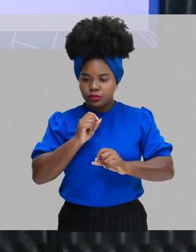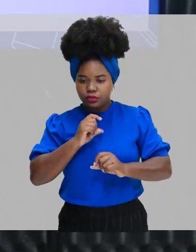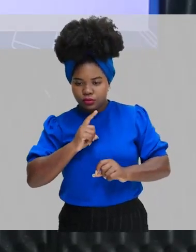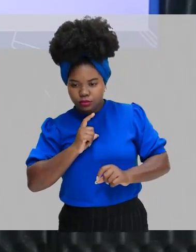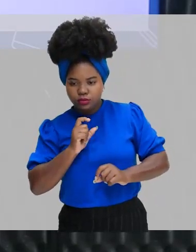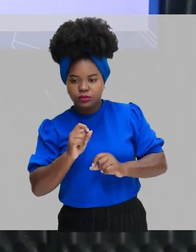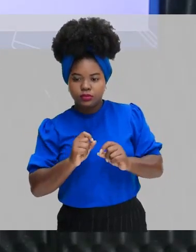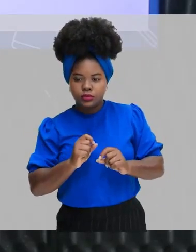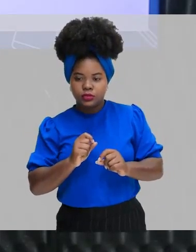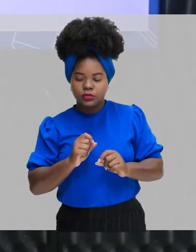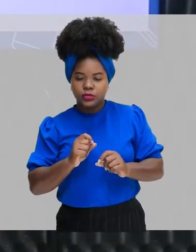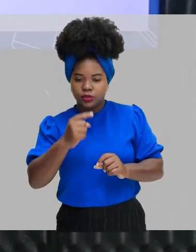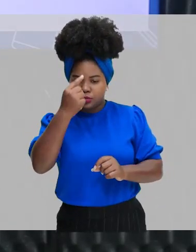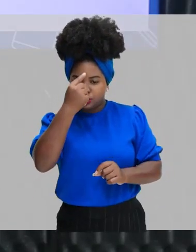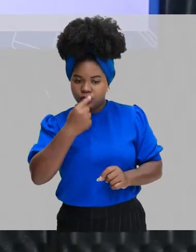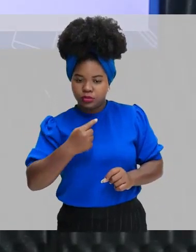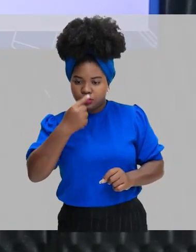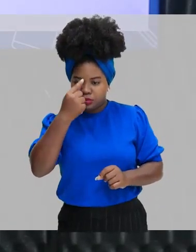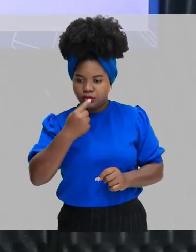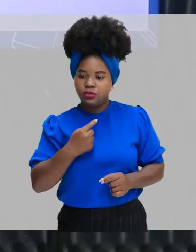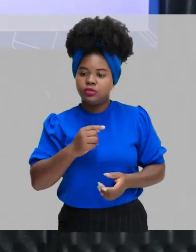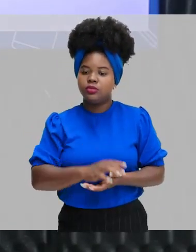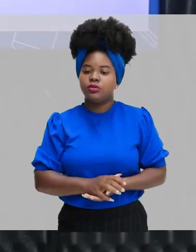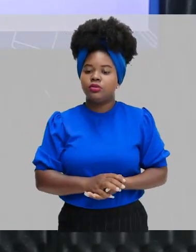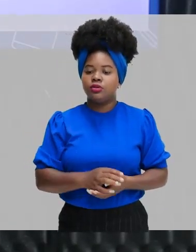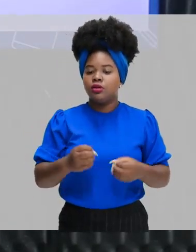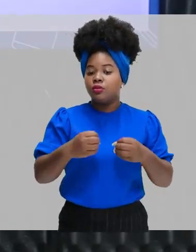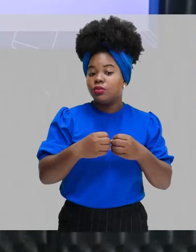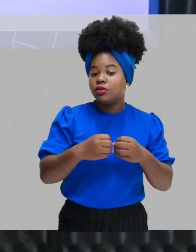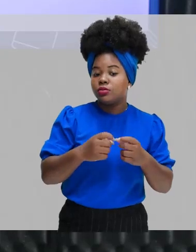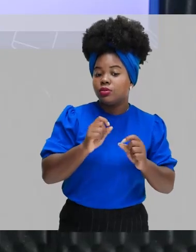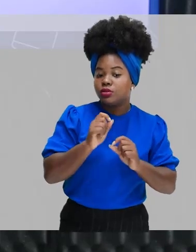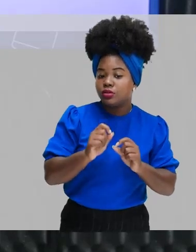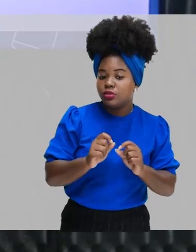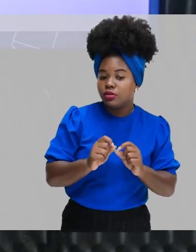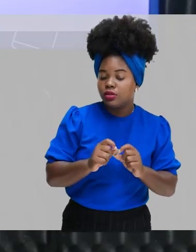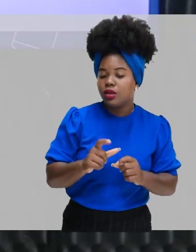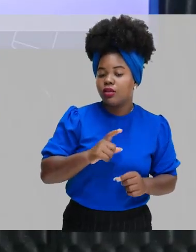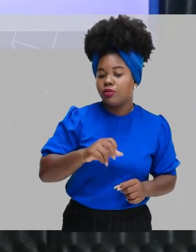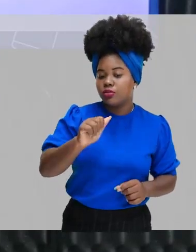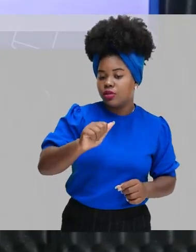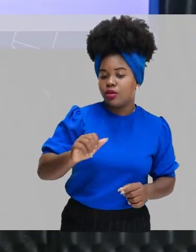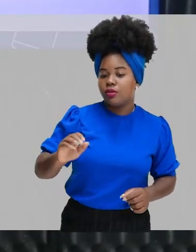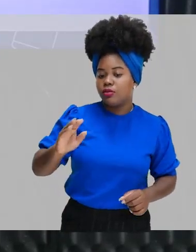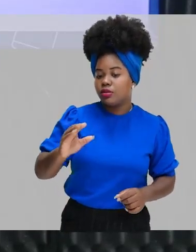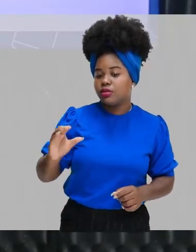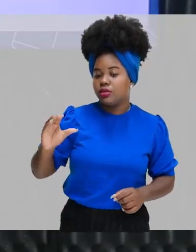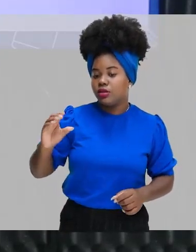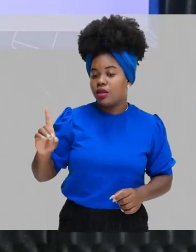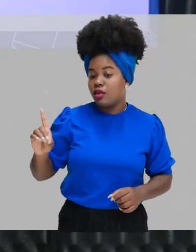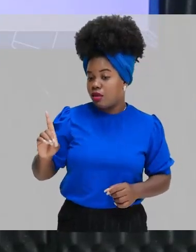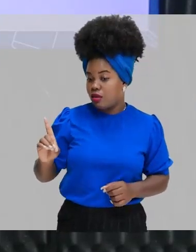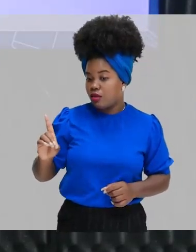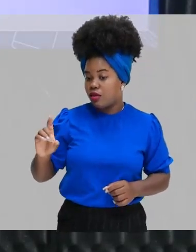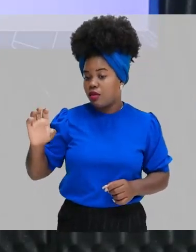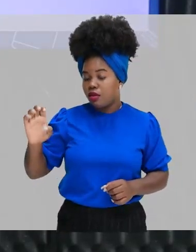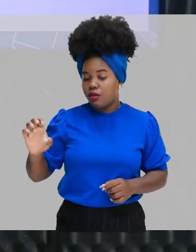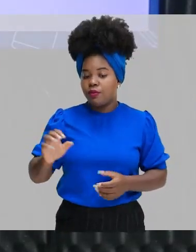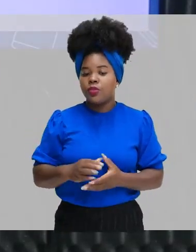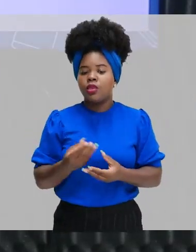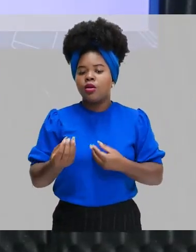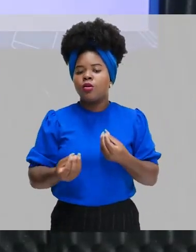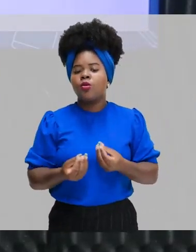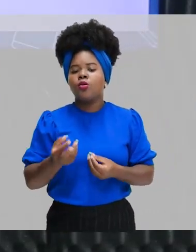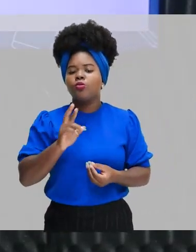imagem é mais próxima de e Aqui nós temos as alternativas turminha como